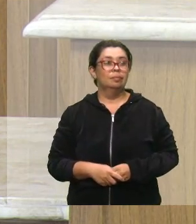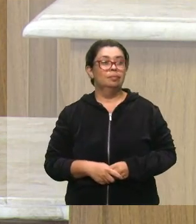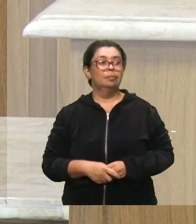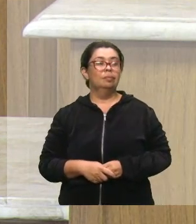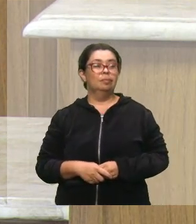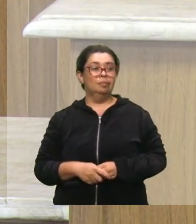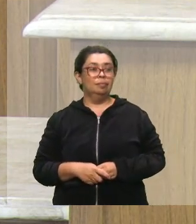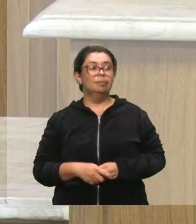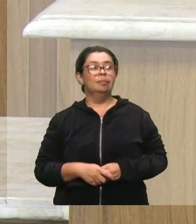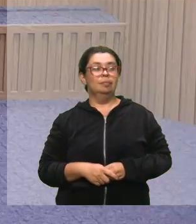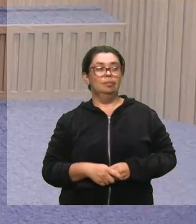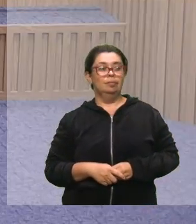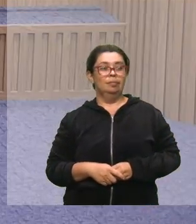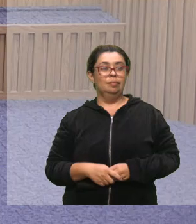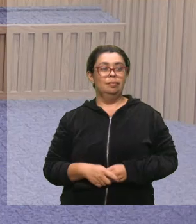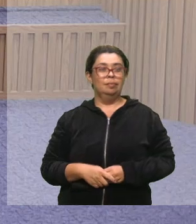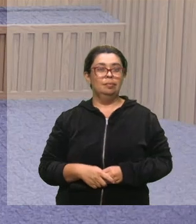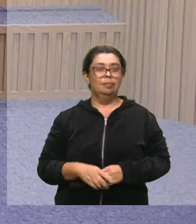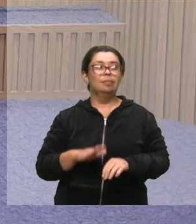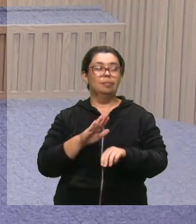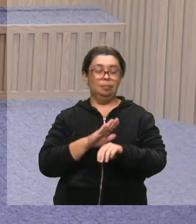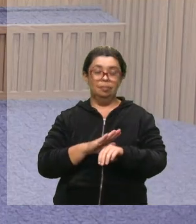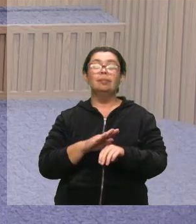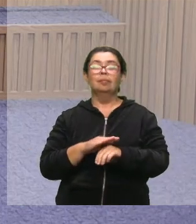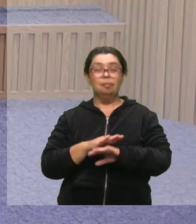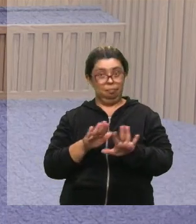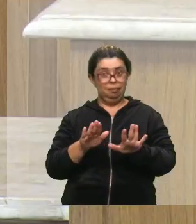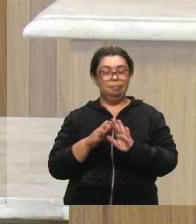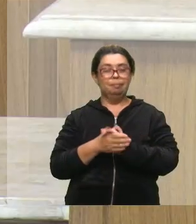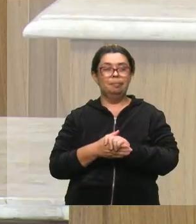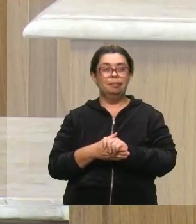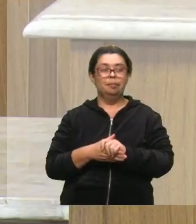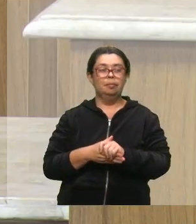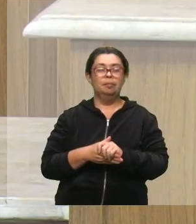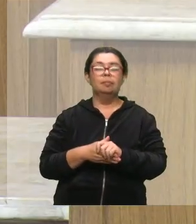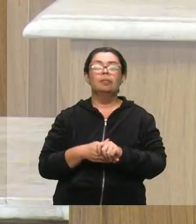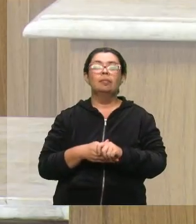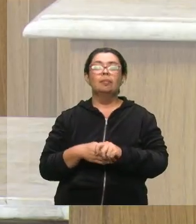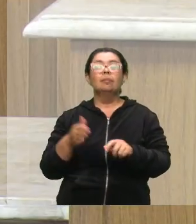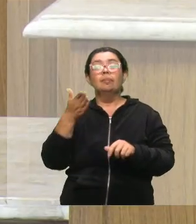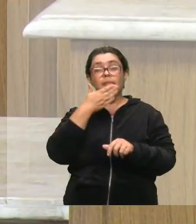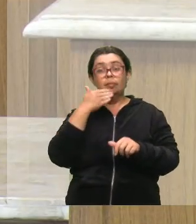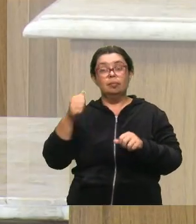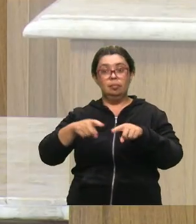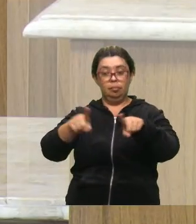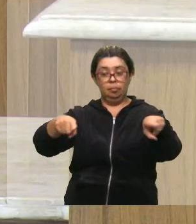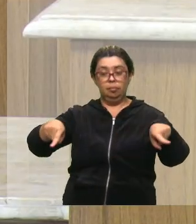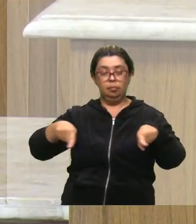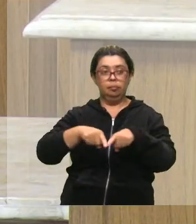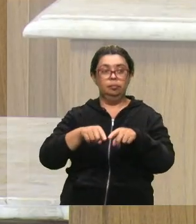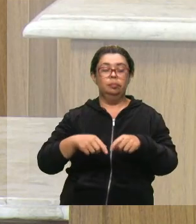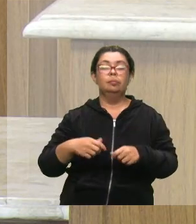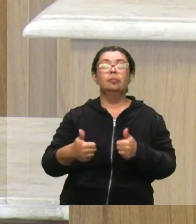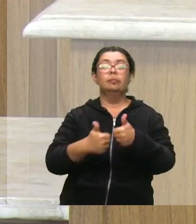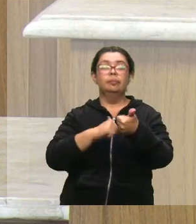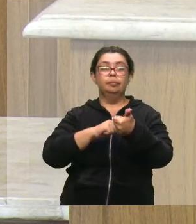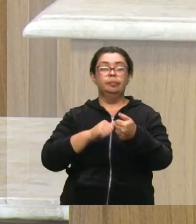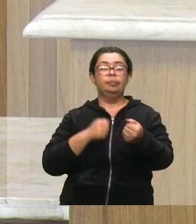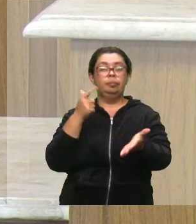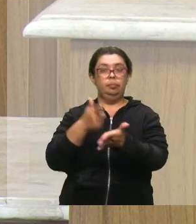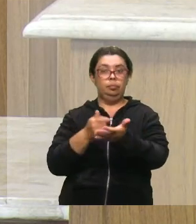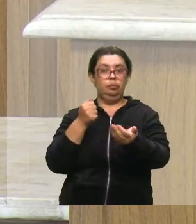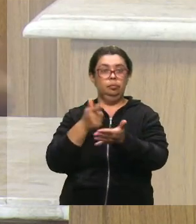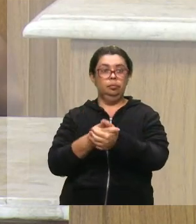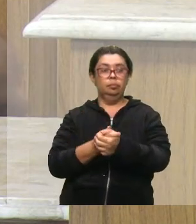Concedo um prazo final aí para o Felipe encerrar. Manutenção das praças esportivas, manutenção dos núcleos esportivos, pagamento do